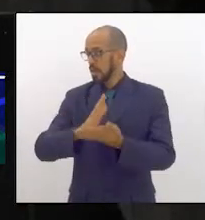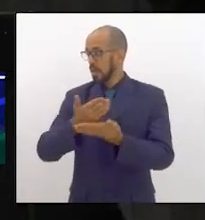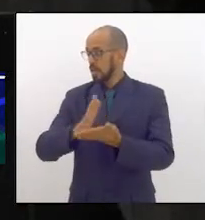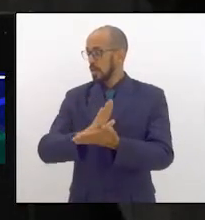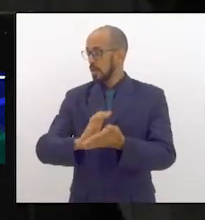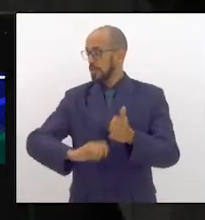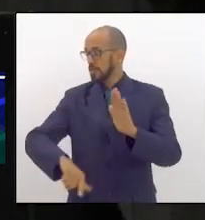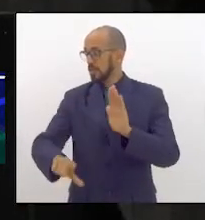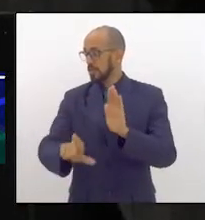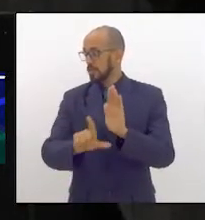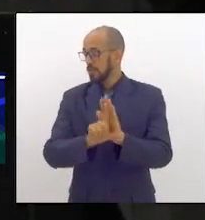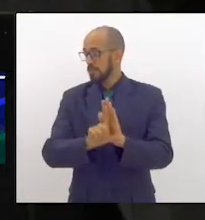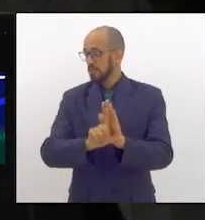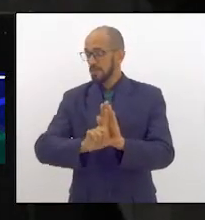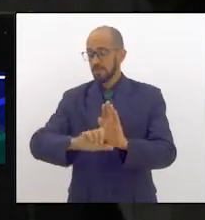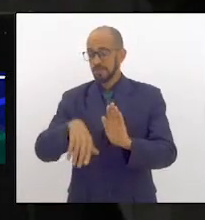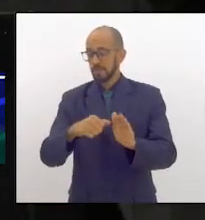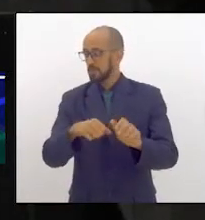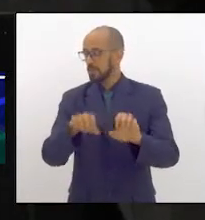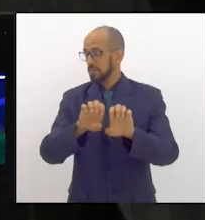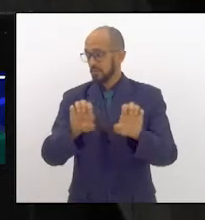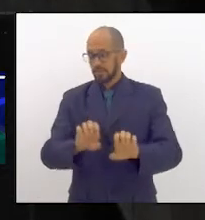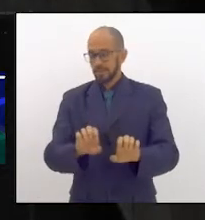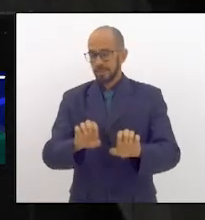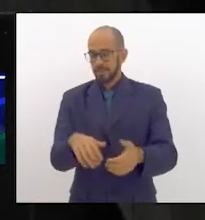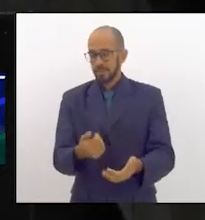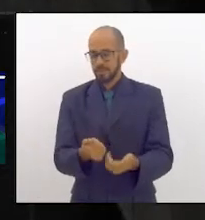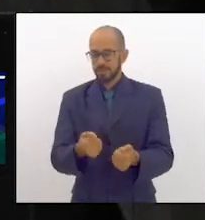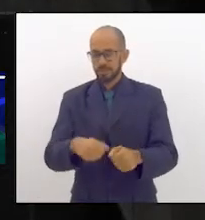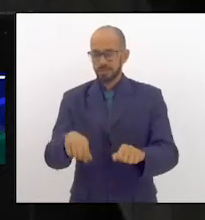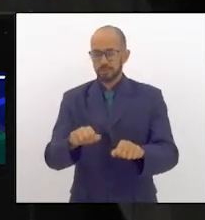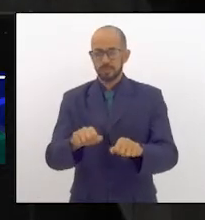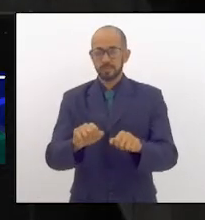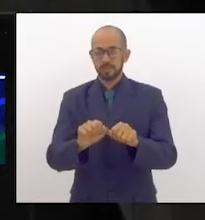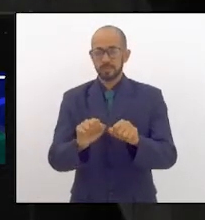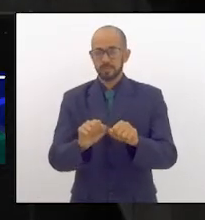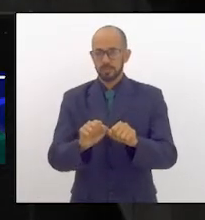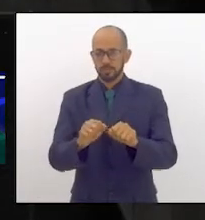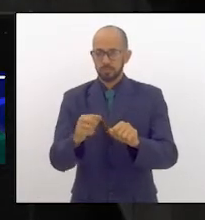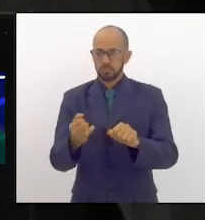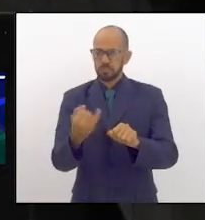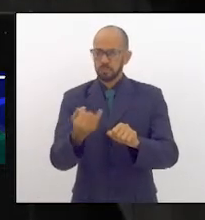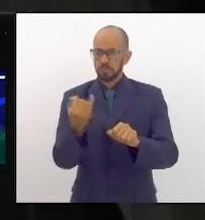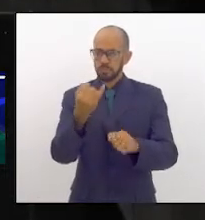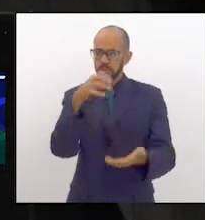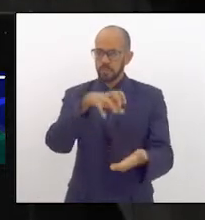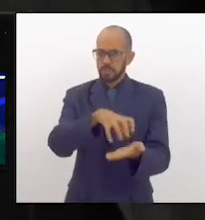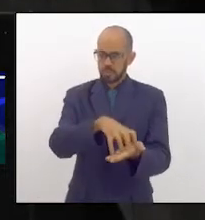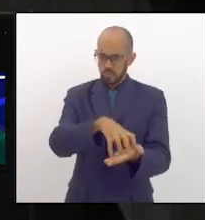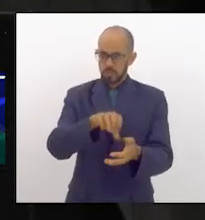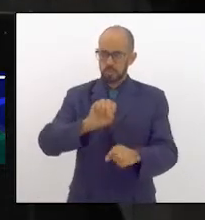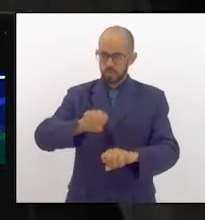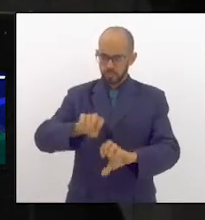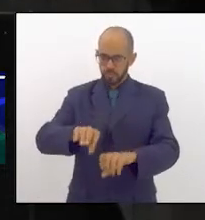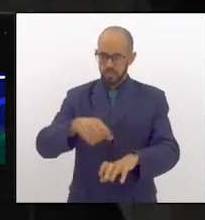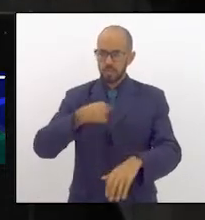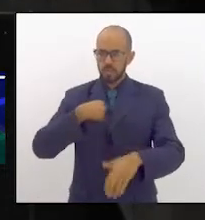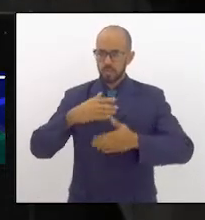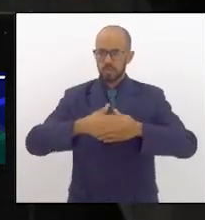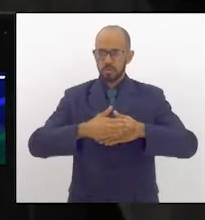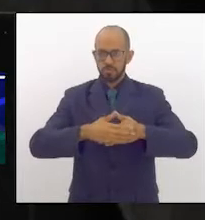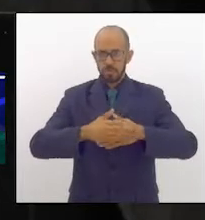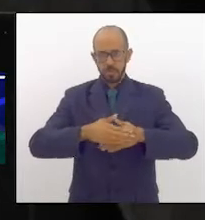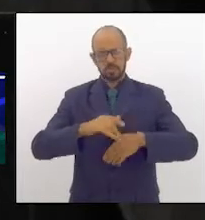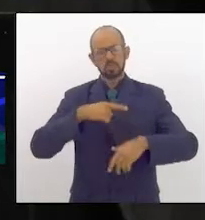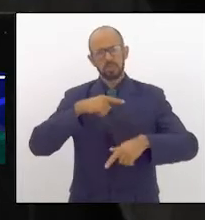leis estruturaram áreas importantes da Educação Nacional ainda que a gente possa ter eu tenho meu mesmo tenho várias